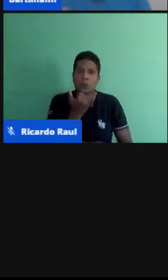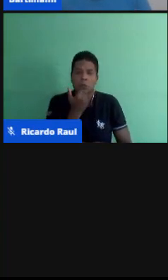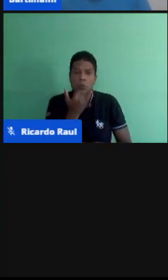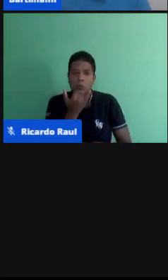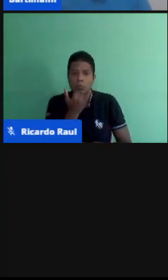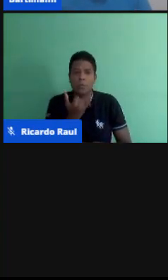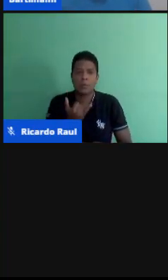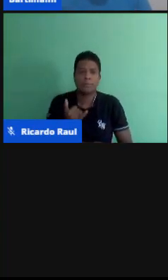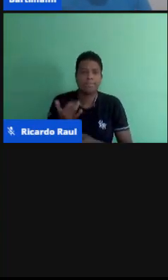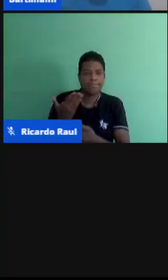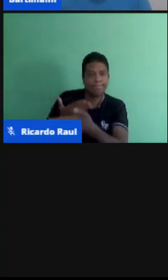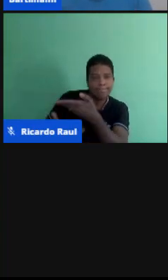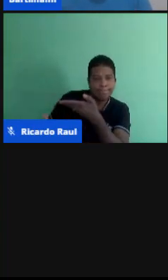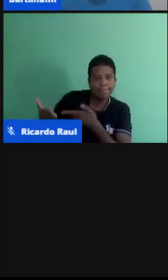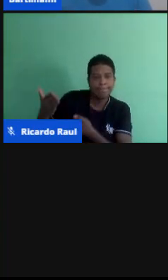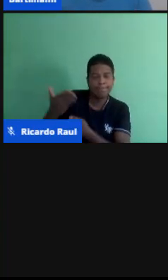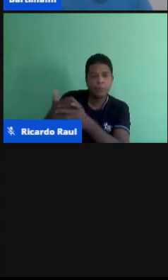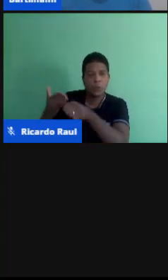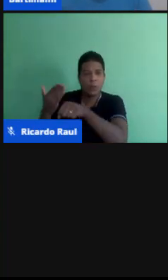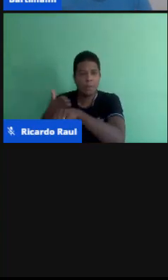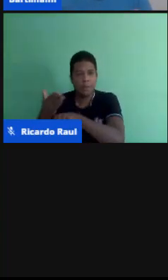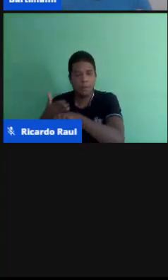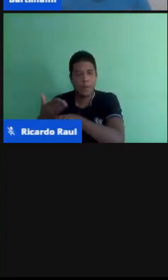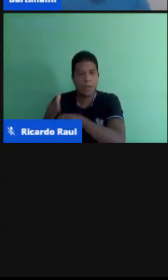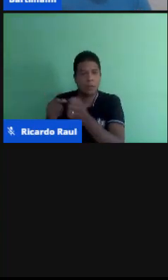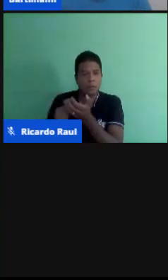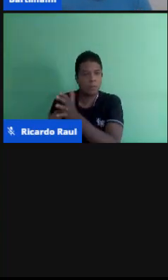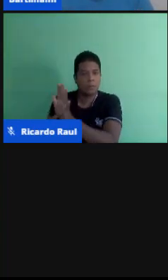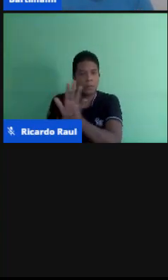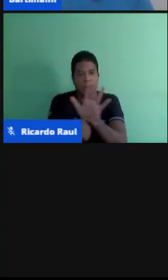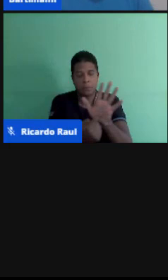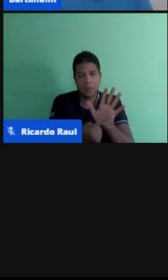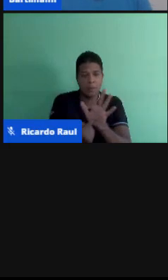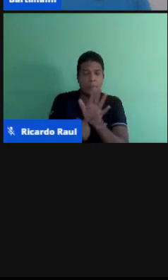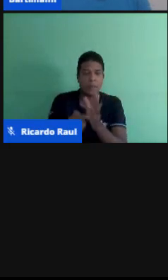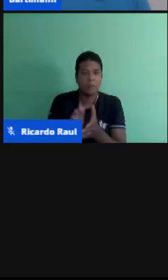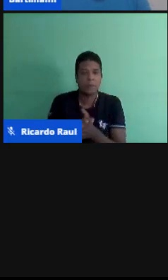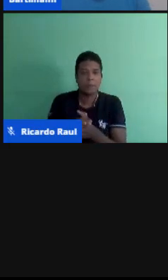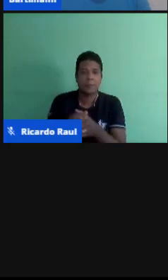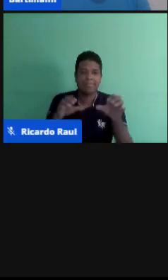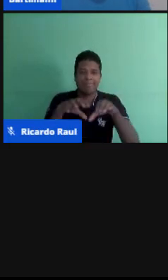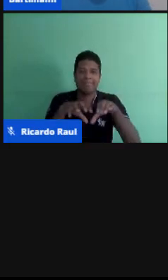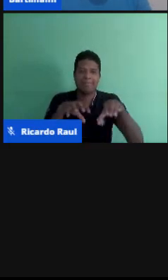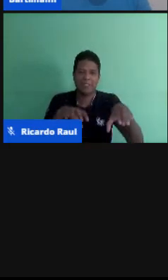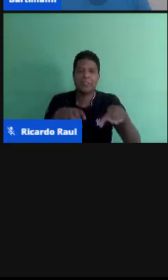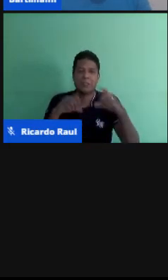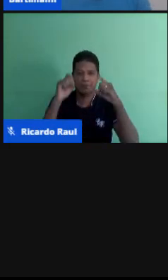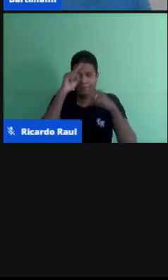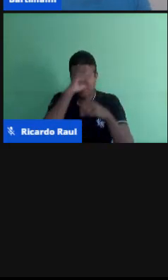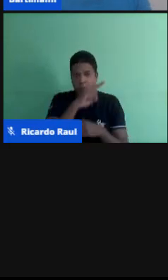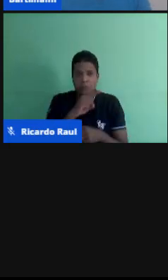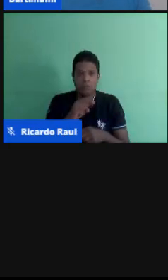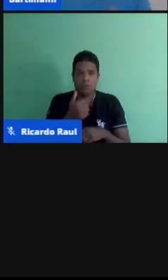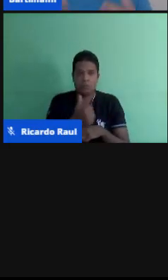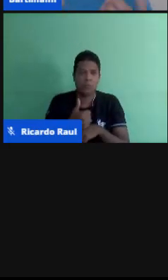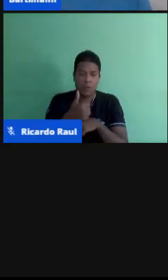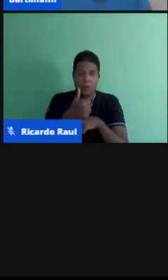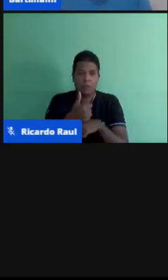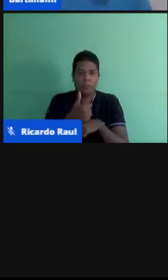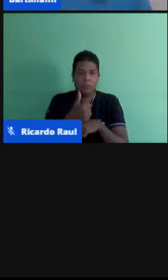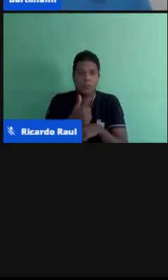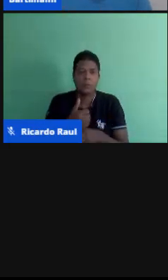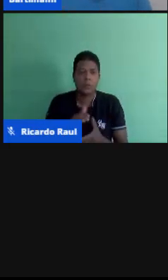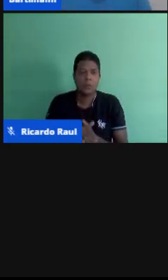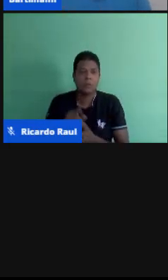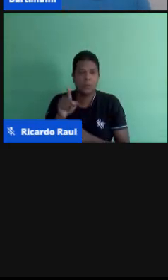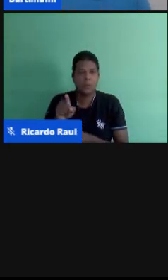fazer essa interação prática com vocês, mas as situações, né, à distância, não permitiriam isso com qualidade. Então, eu vou deixar isso para